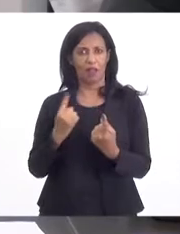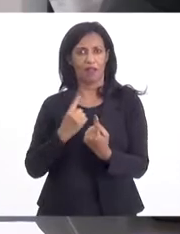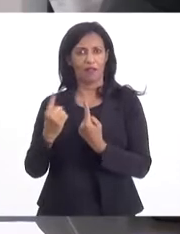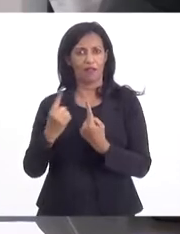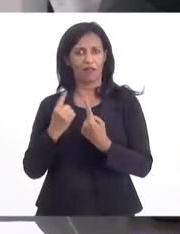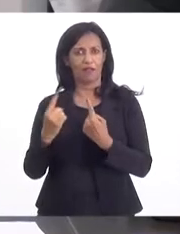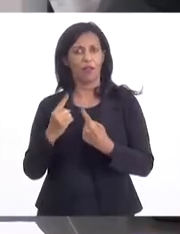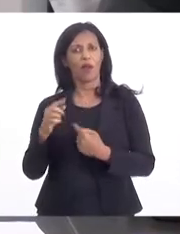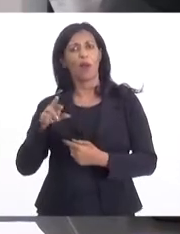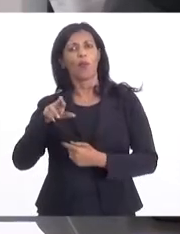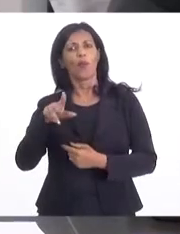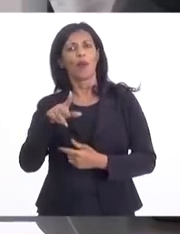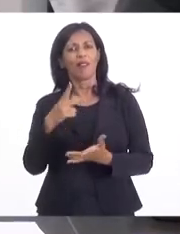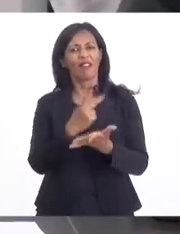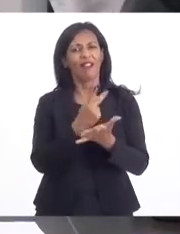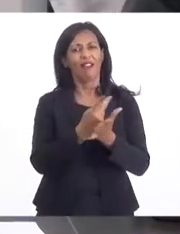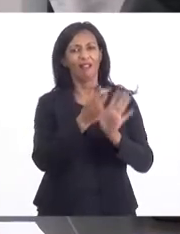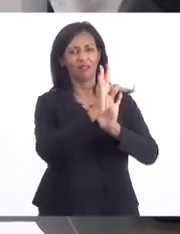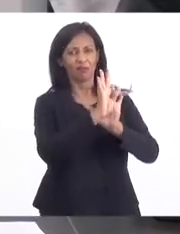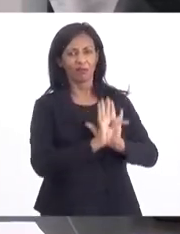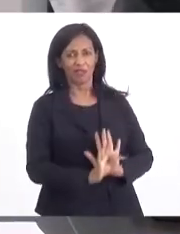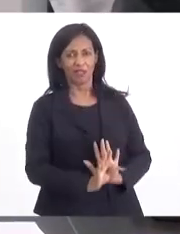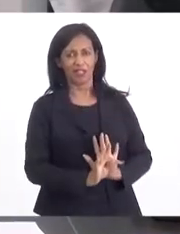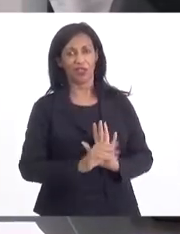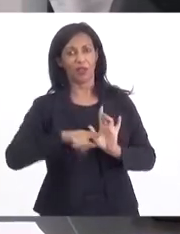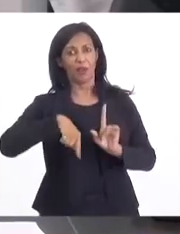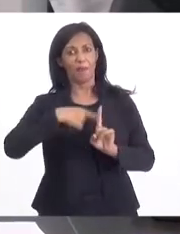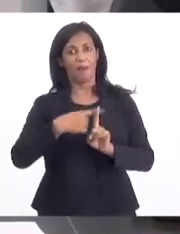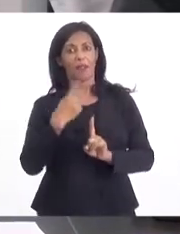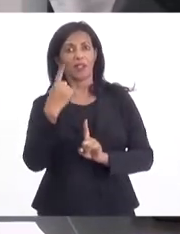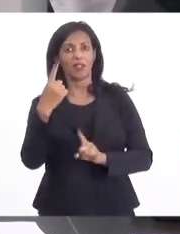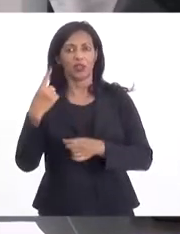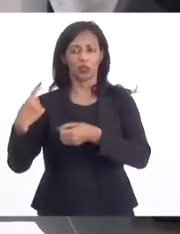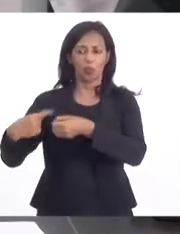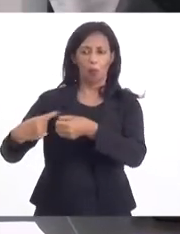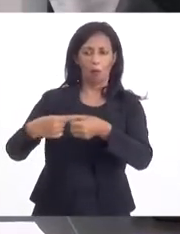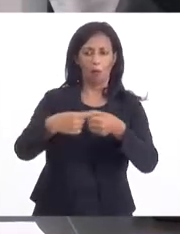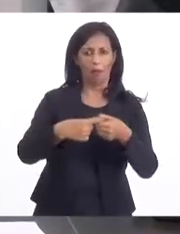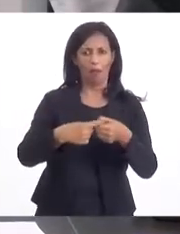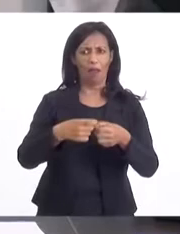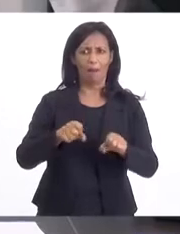Porque não é na Pavuna, né? Corta mais de um bairro. Pavuna,